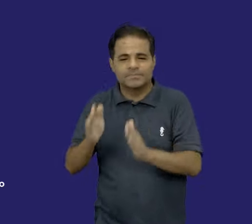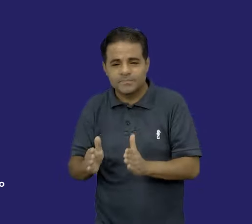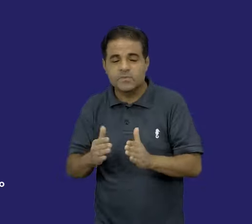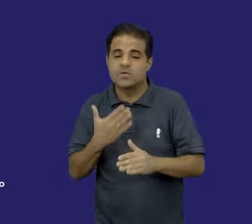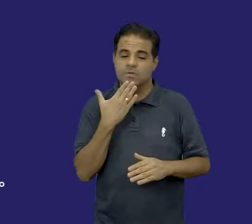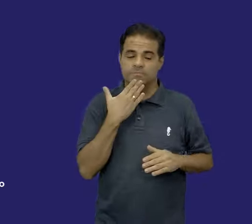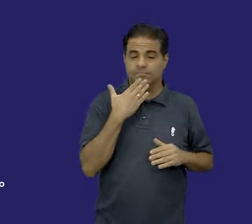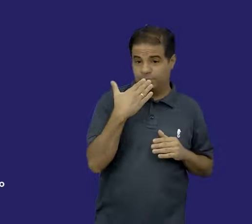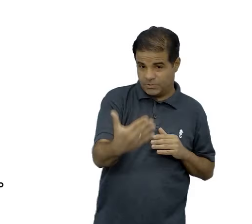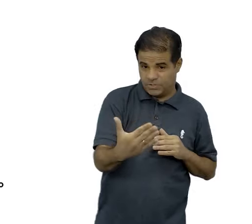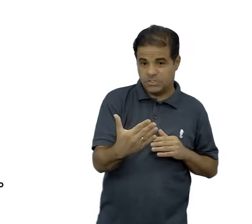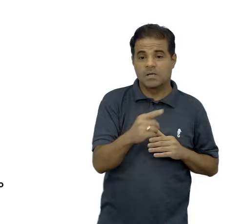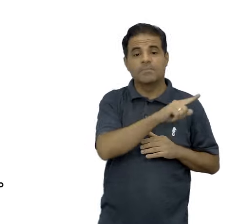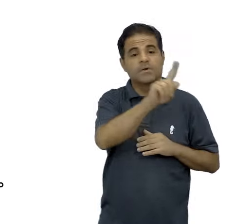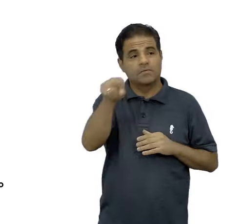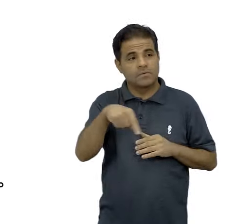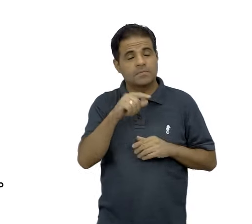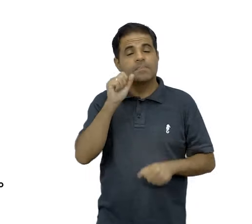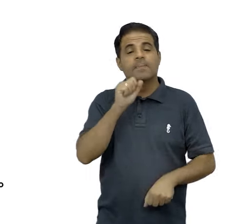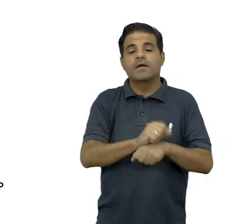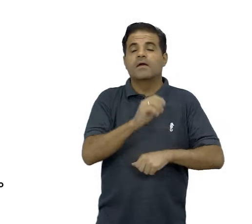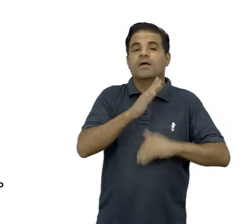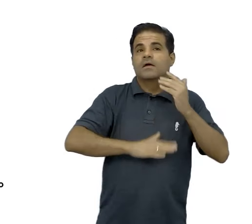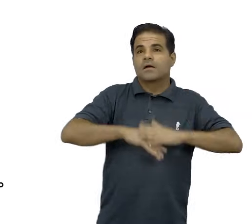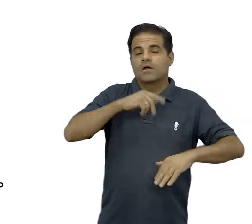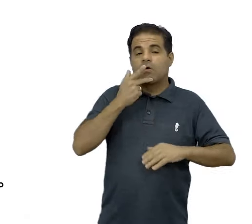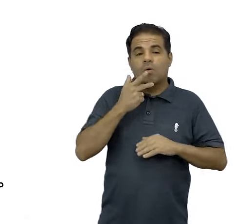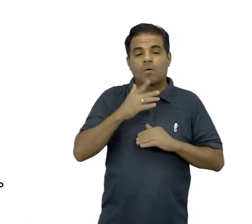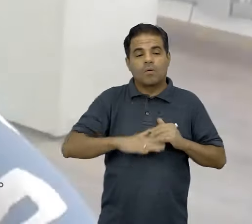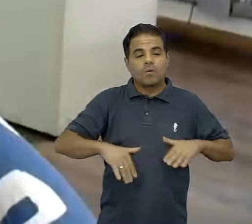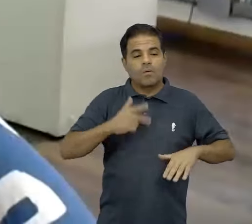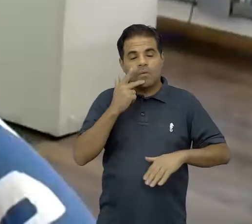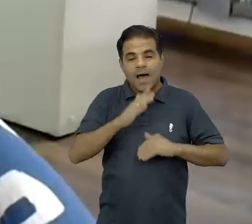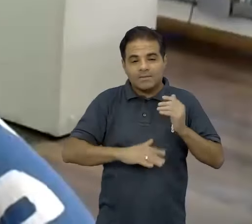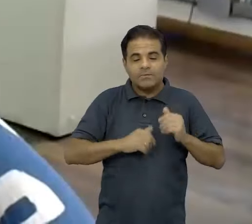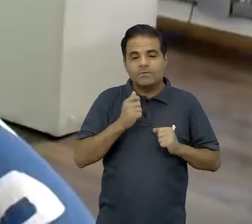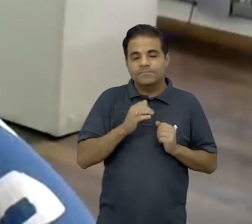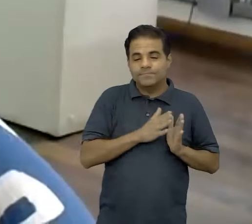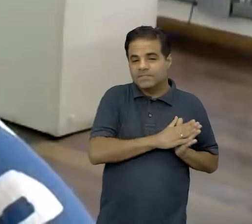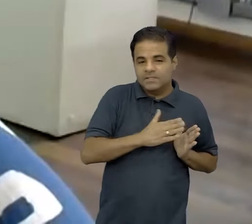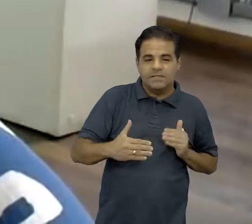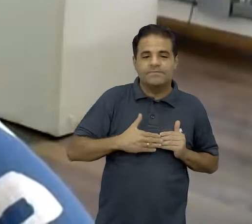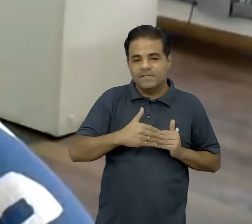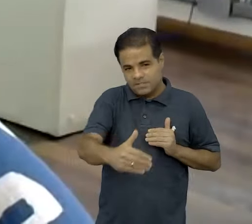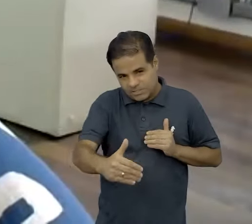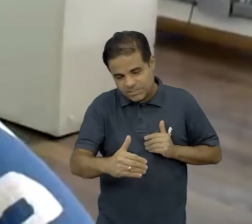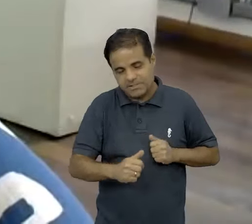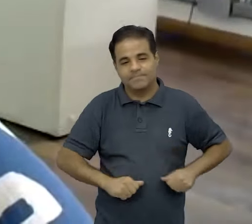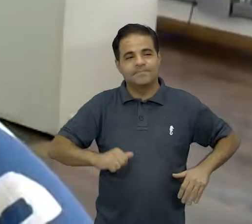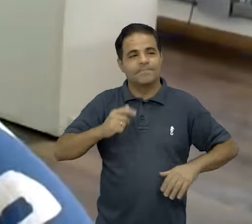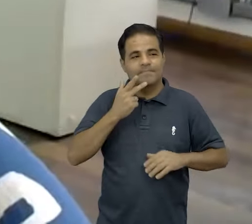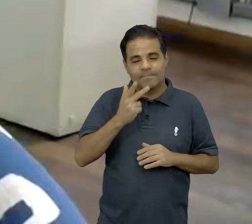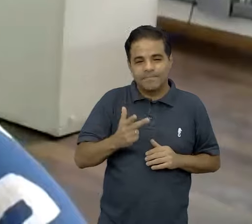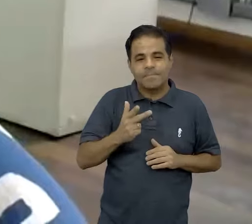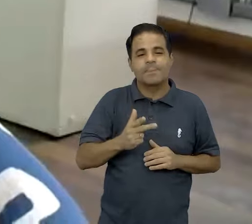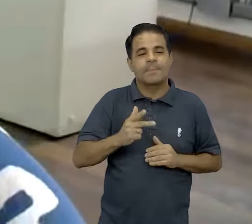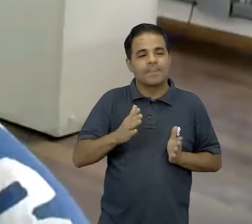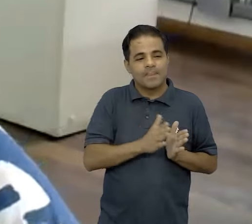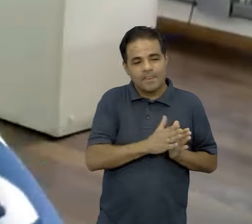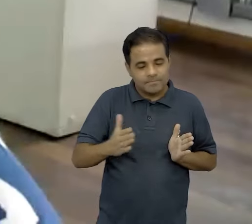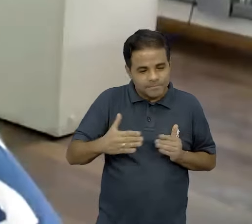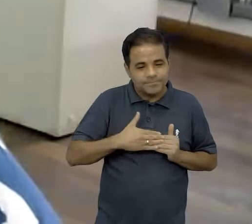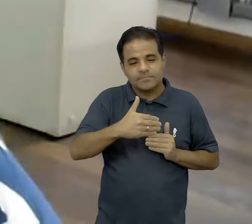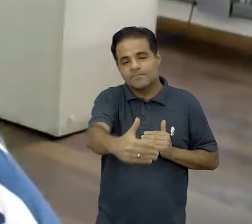Eu vou pedir só para parar de compartilhar rapidinho, para eu fazer um complemento, né? Então, a